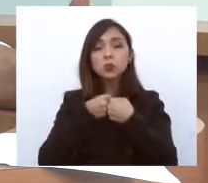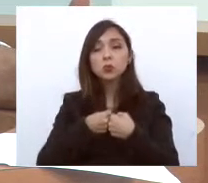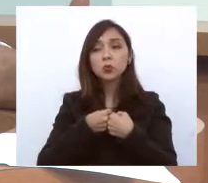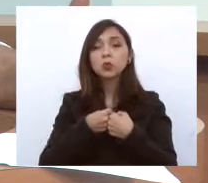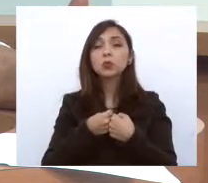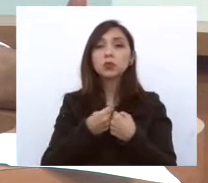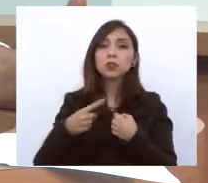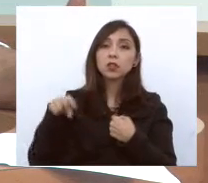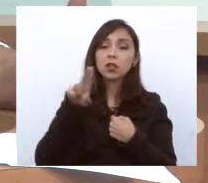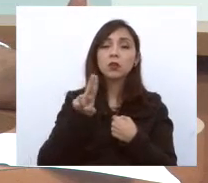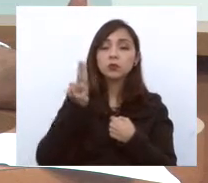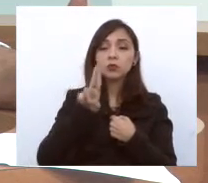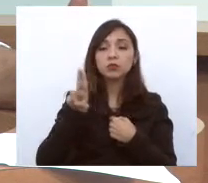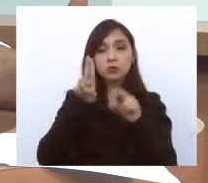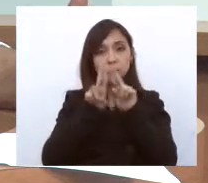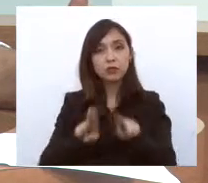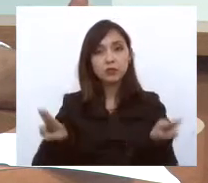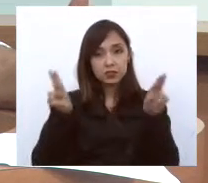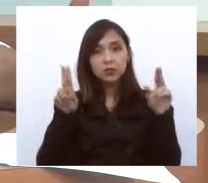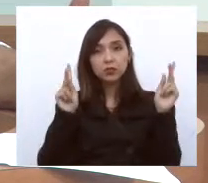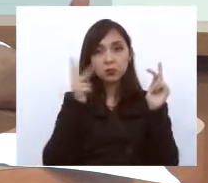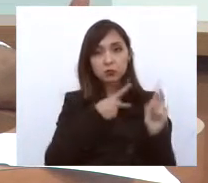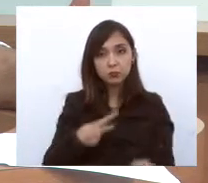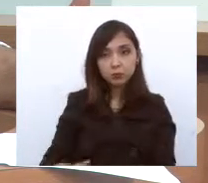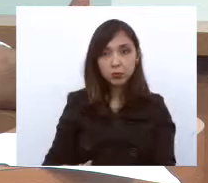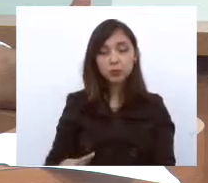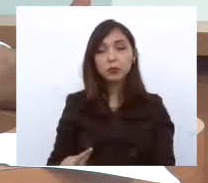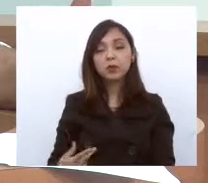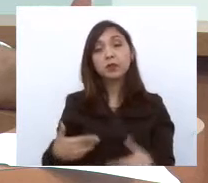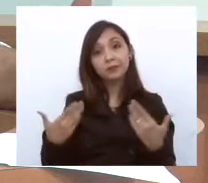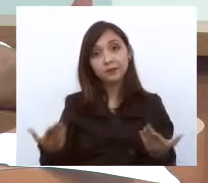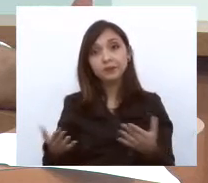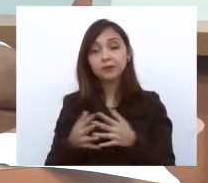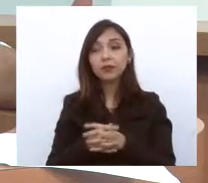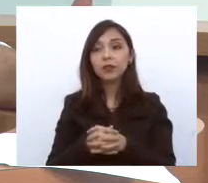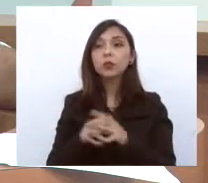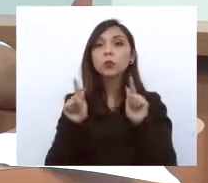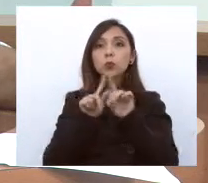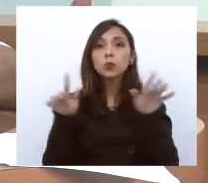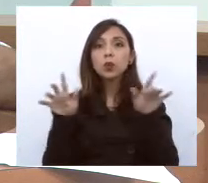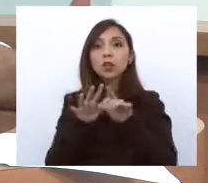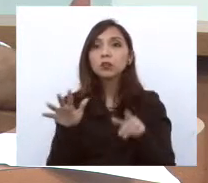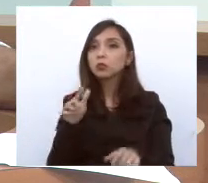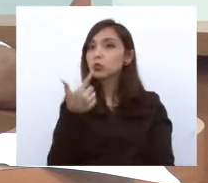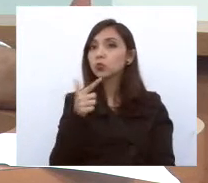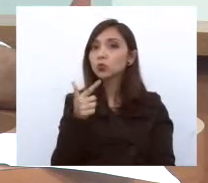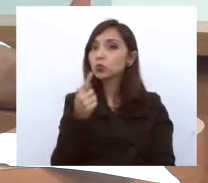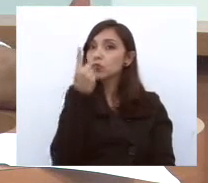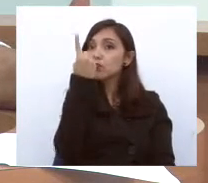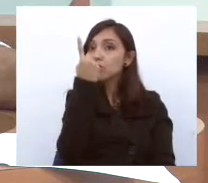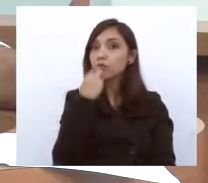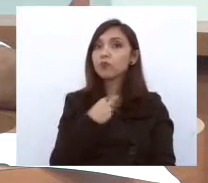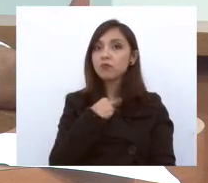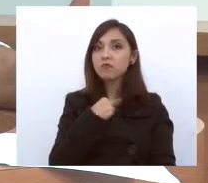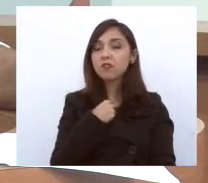uma universidade pública na cidade, que até então Guarulhos não tinha